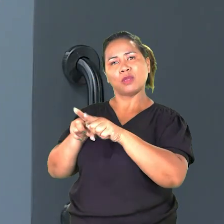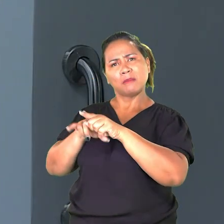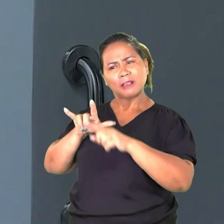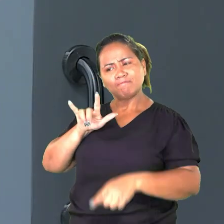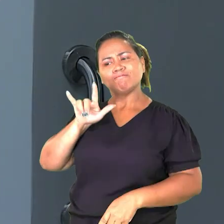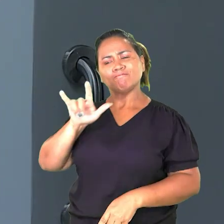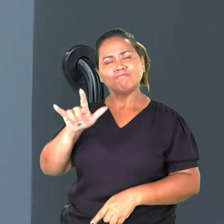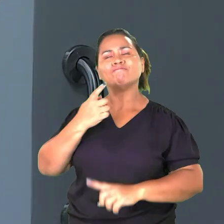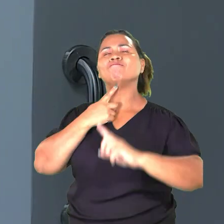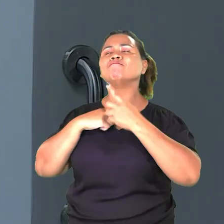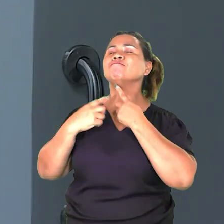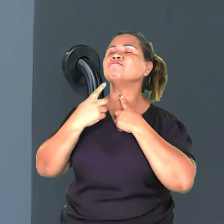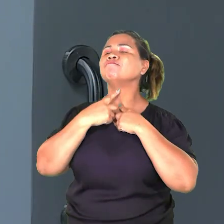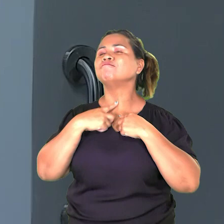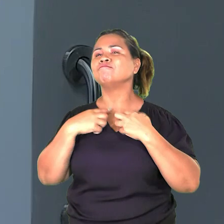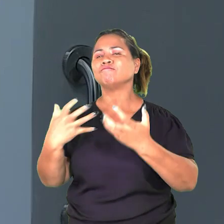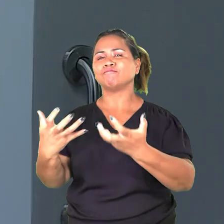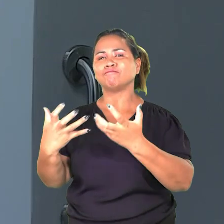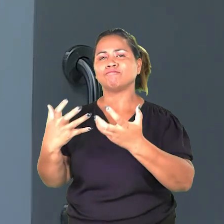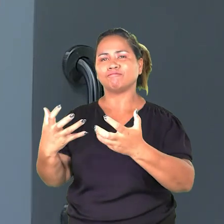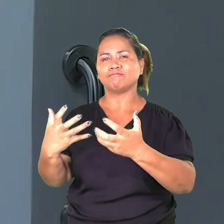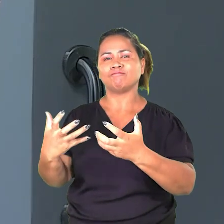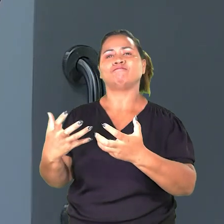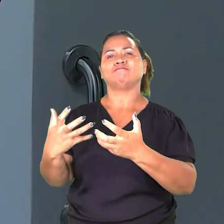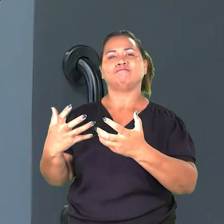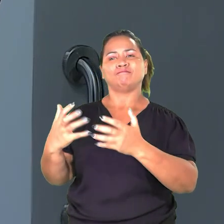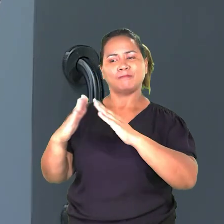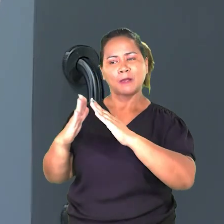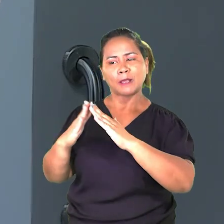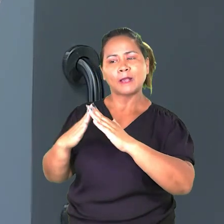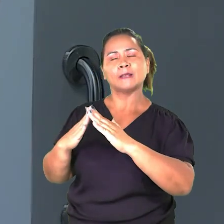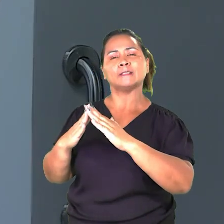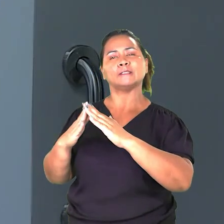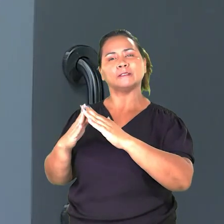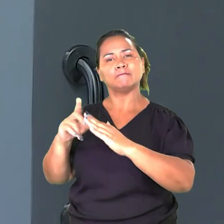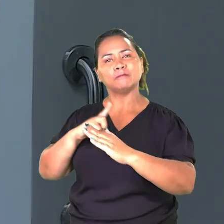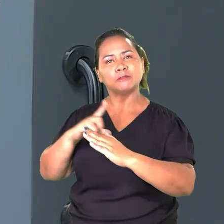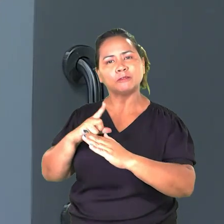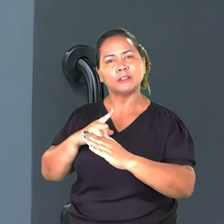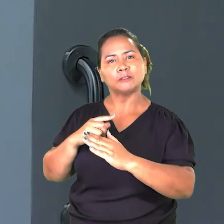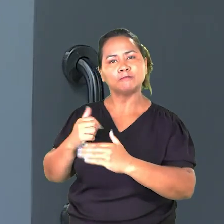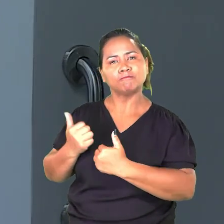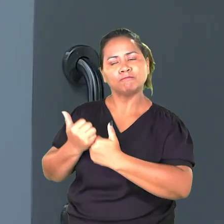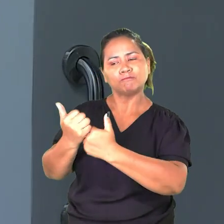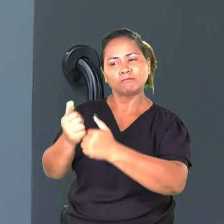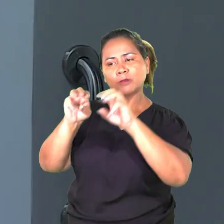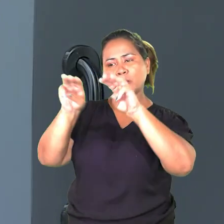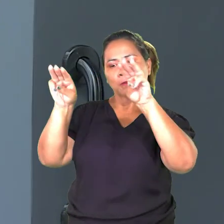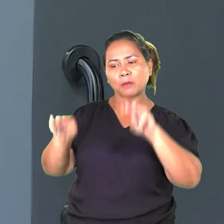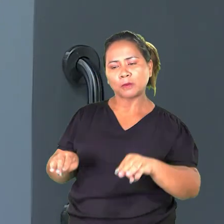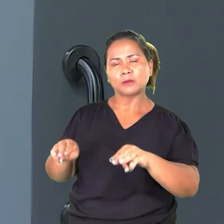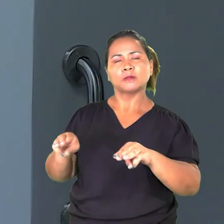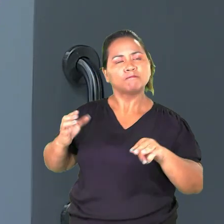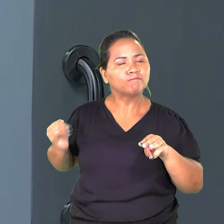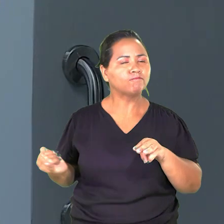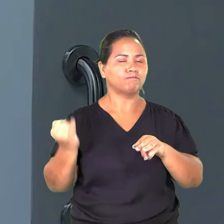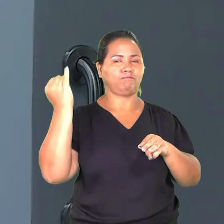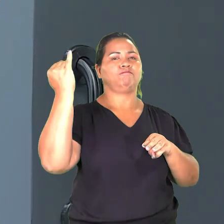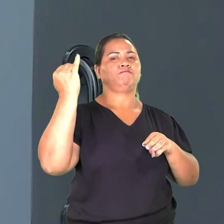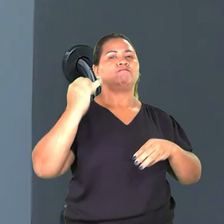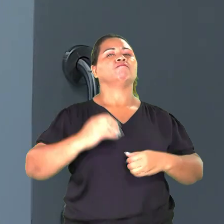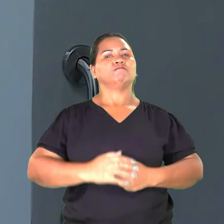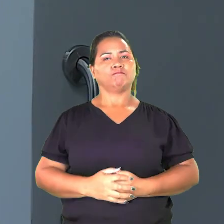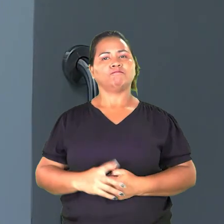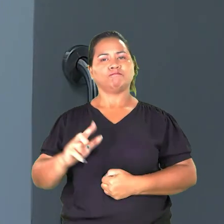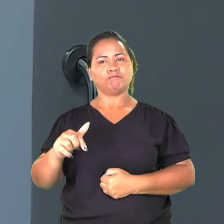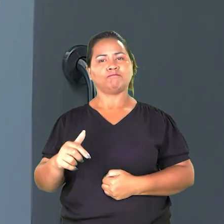Em função desta paixão comum e deste empenho, do desejo que a casa ressurgisse e